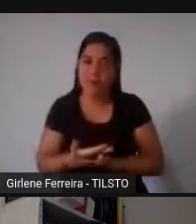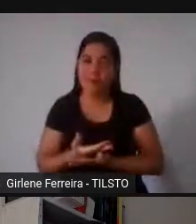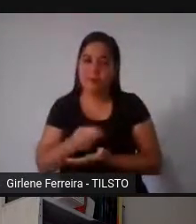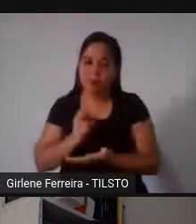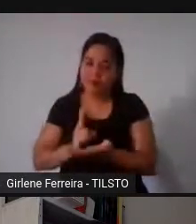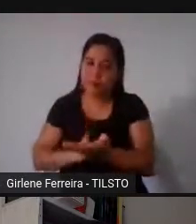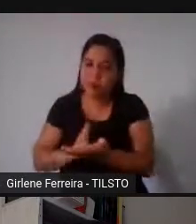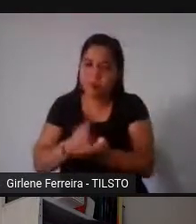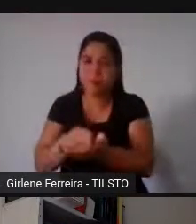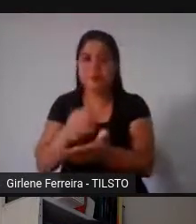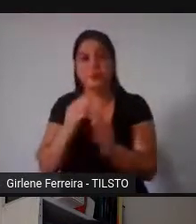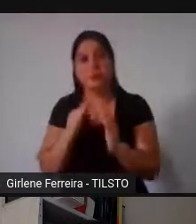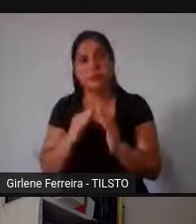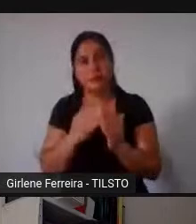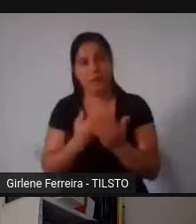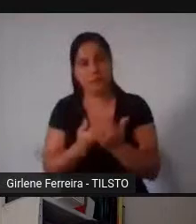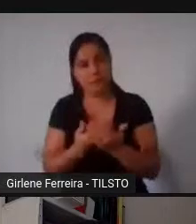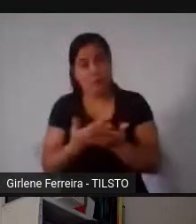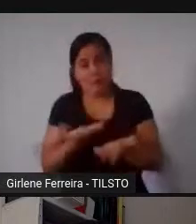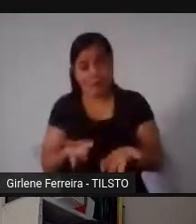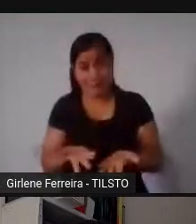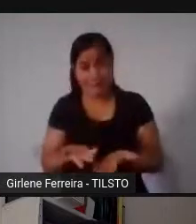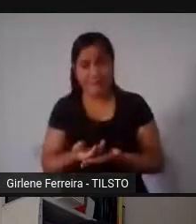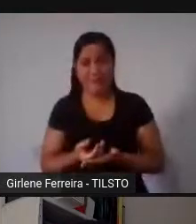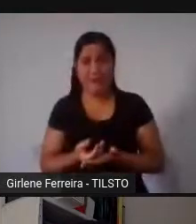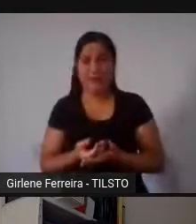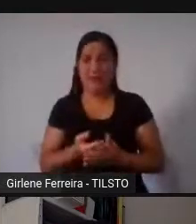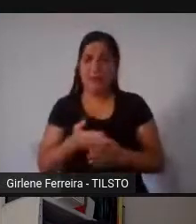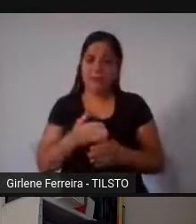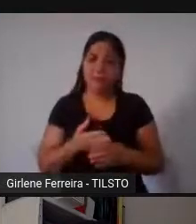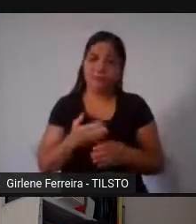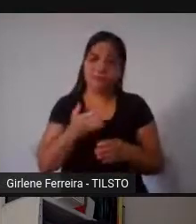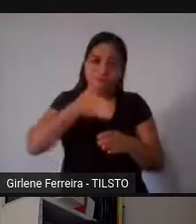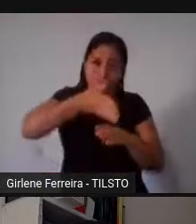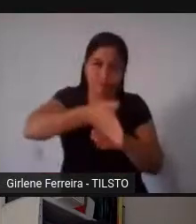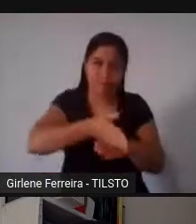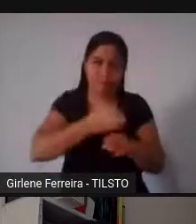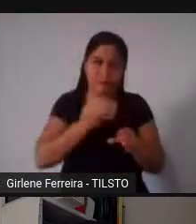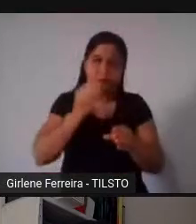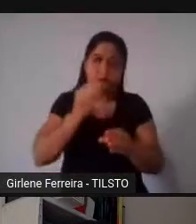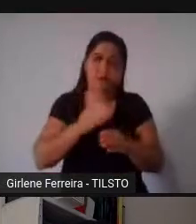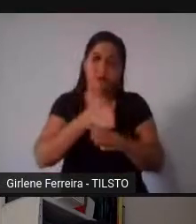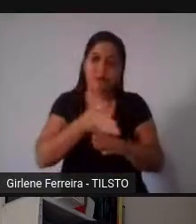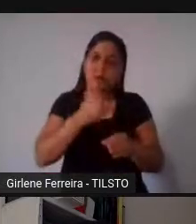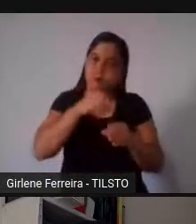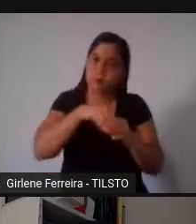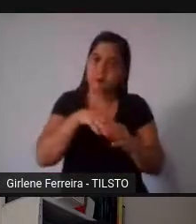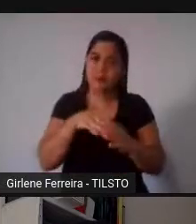aí dentro da carreira acadêmica. E atualmente,